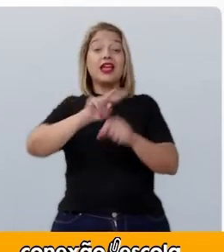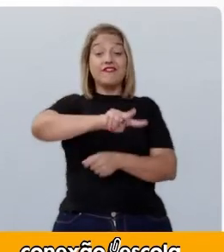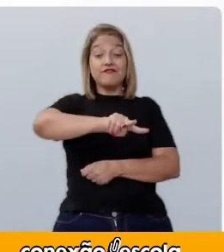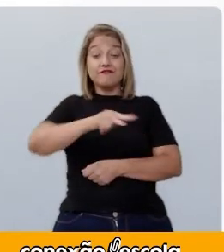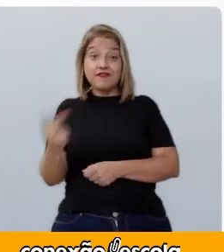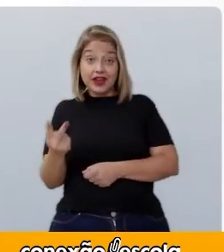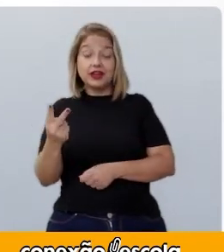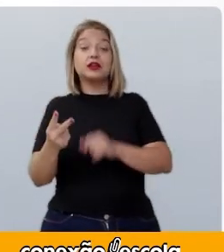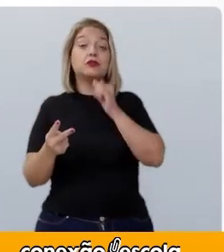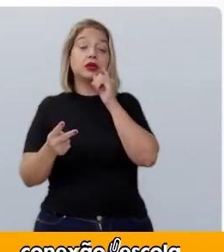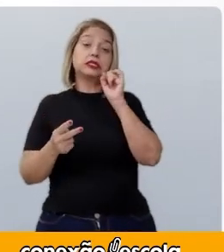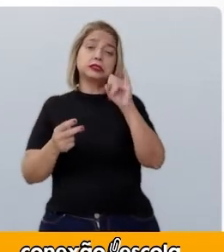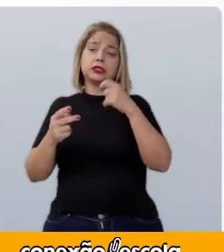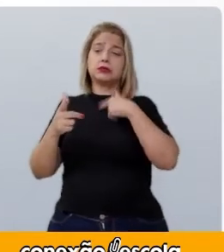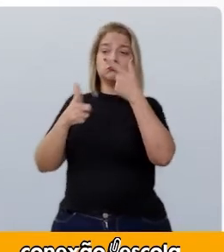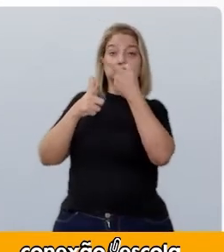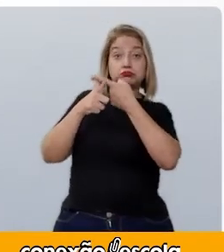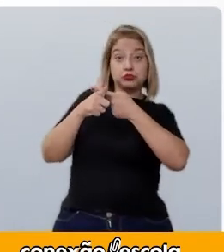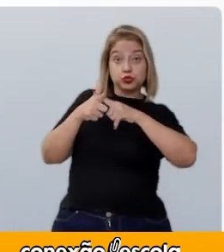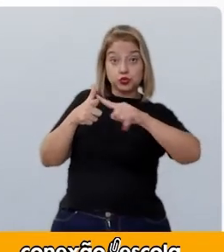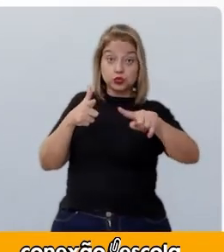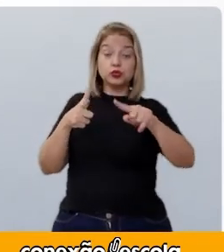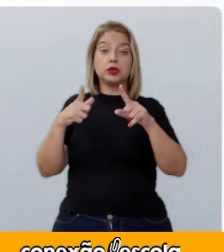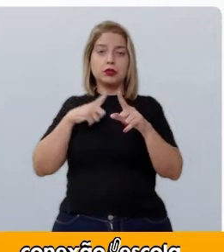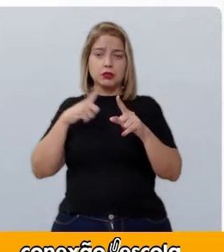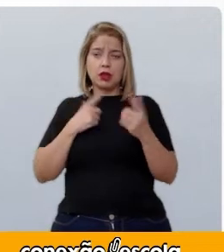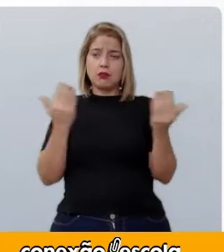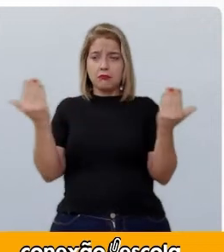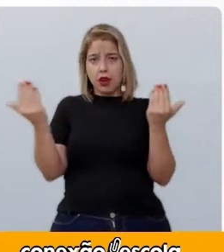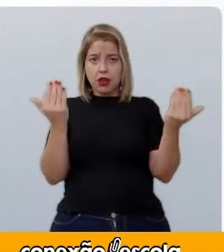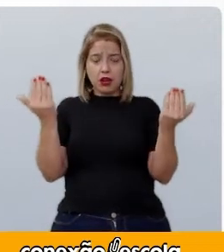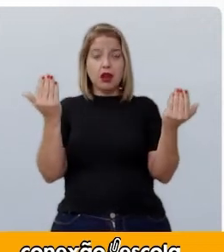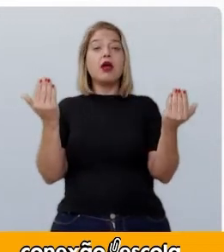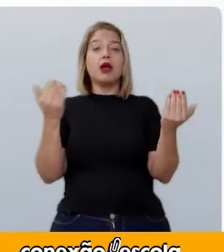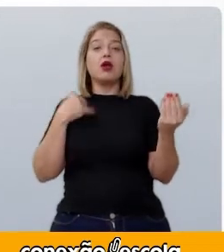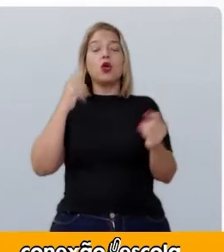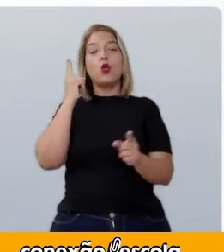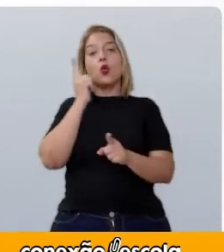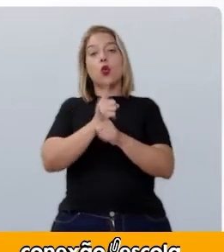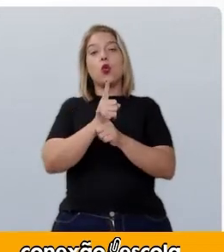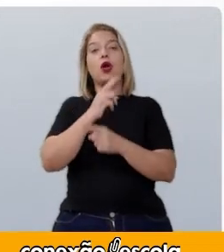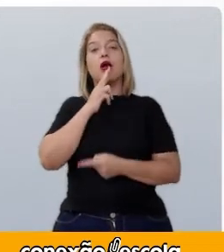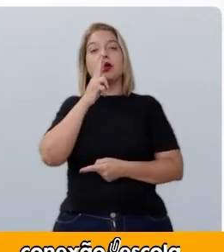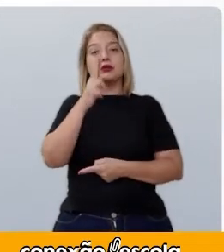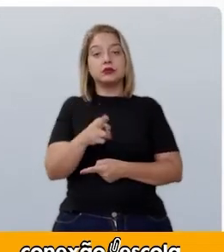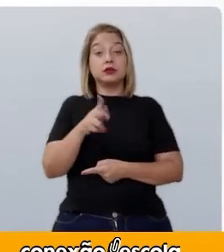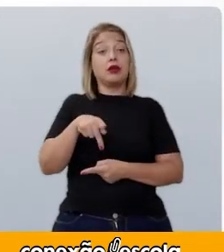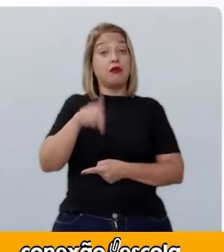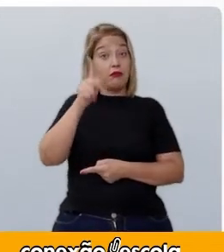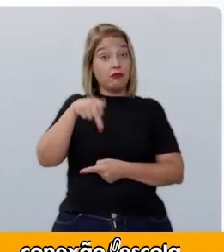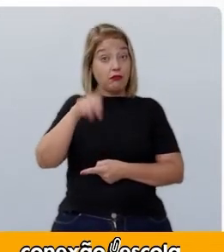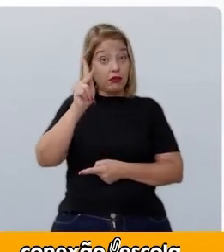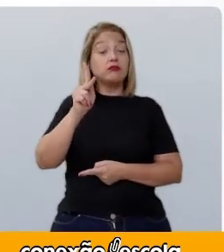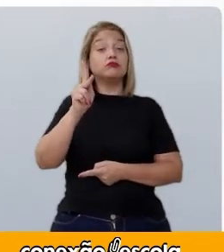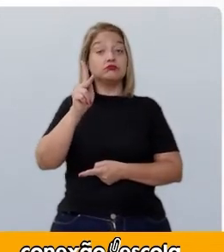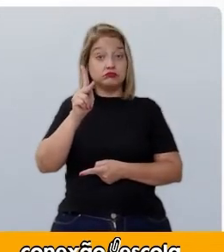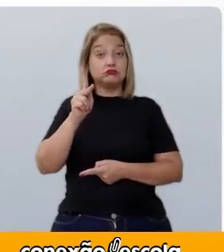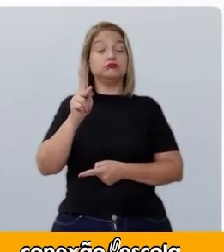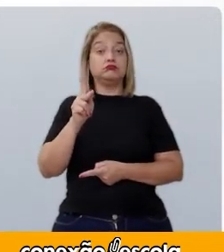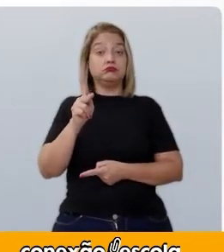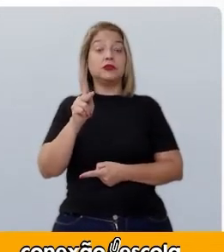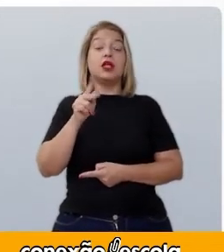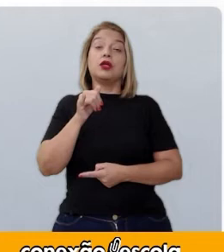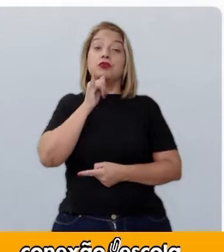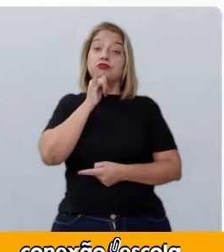quando, ao multiplicarmos seus valores correspondentes, encontramos um valor k constante. Então,